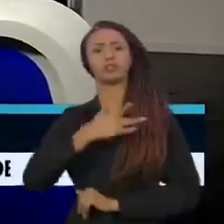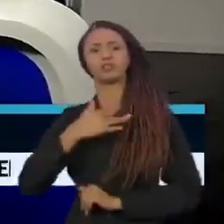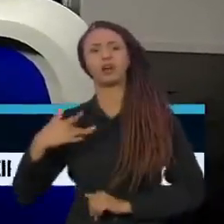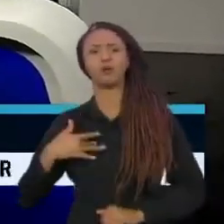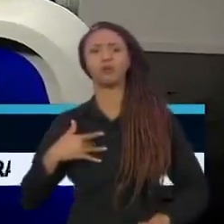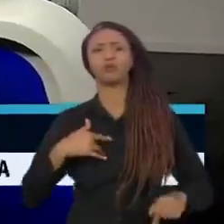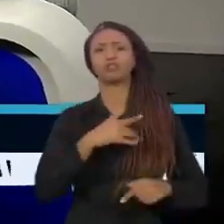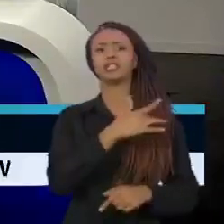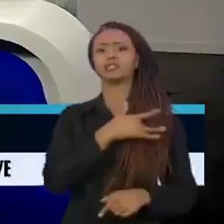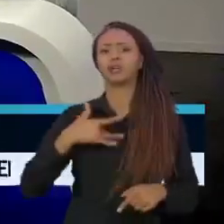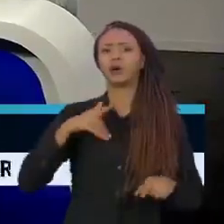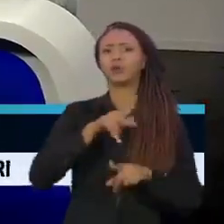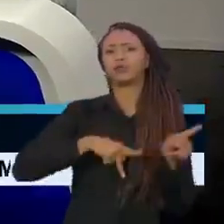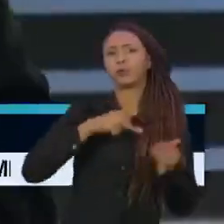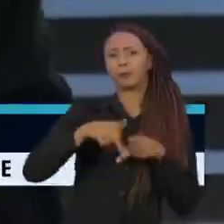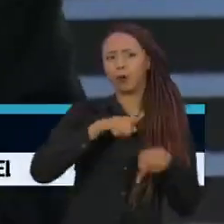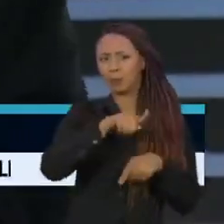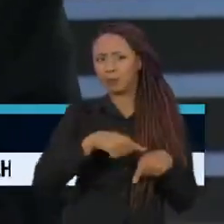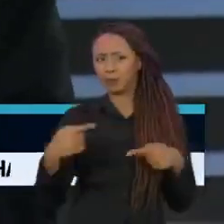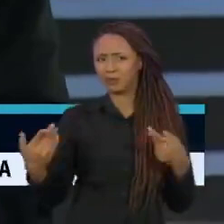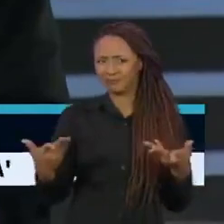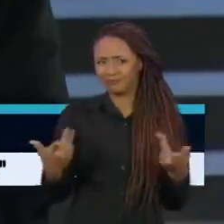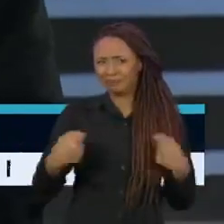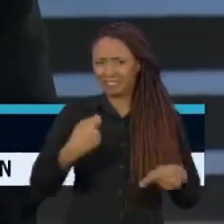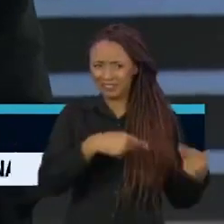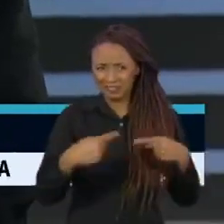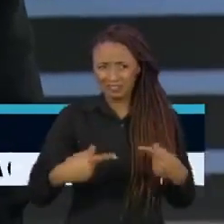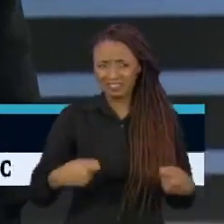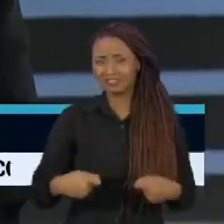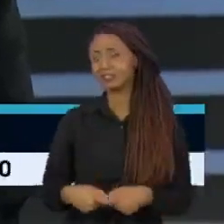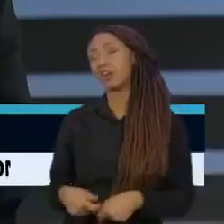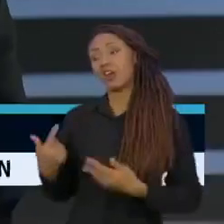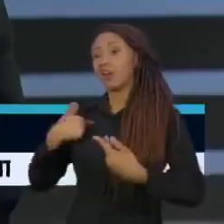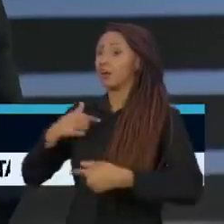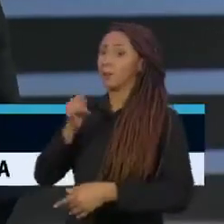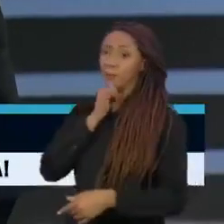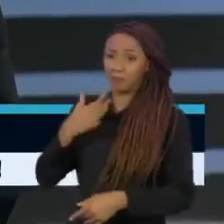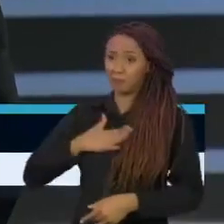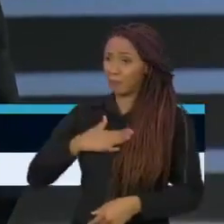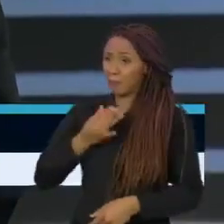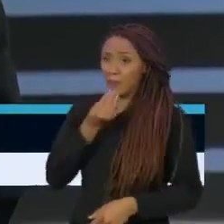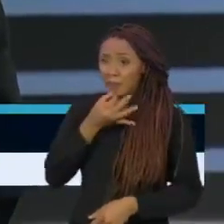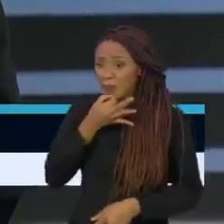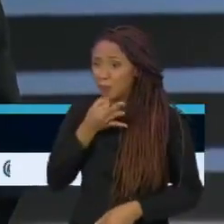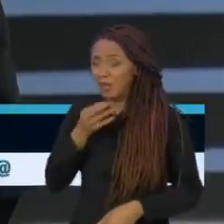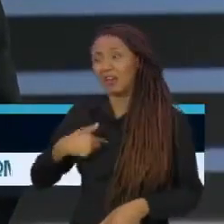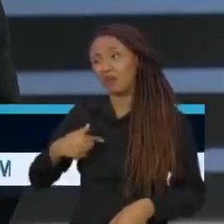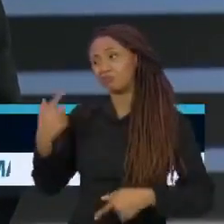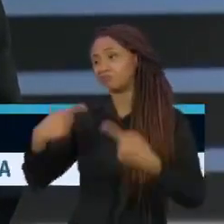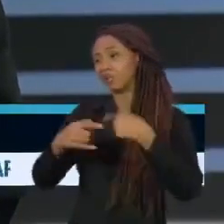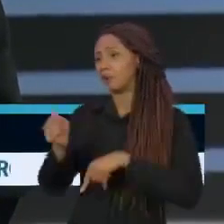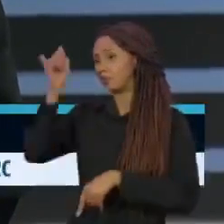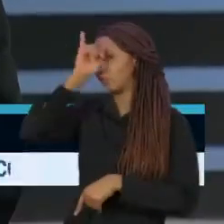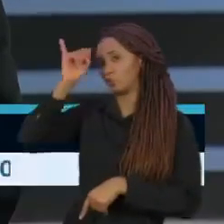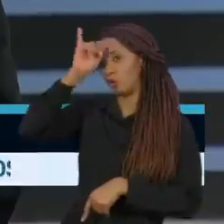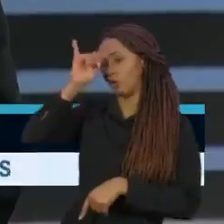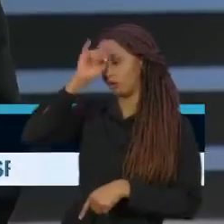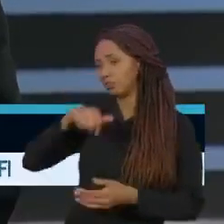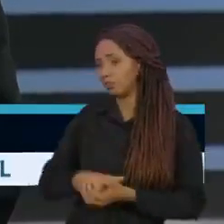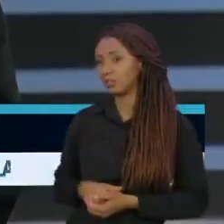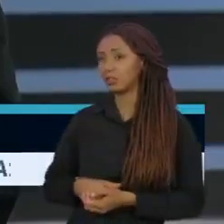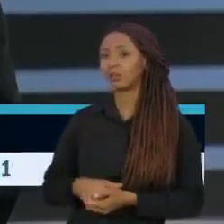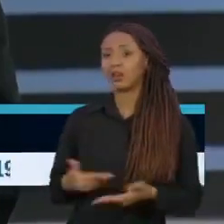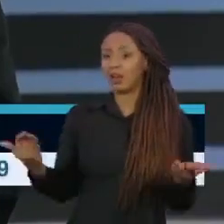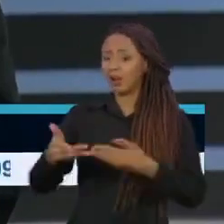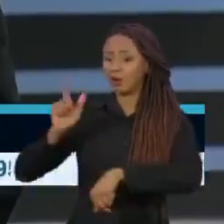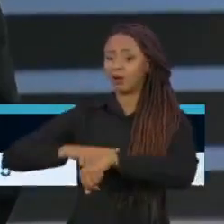pandemia Esse é um debate valer não acho que o debate de ó Tá certo os liberais brasileiros que leva se debate em